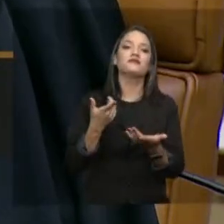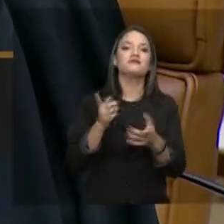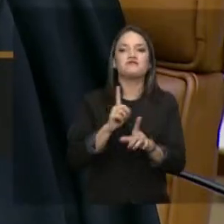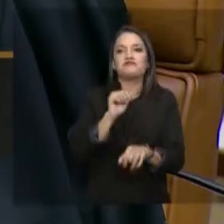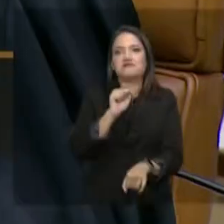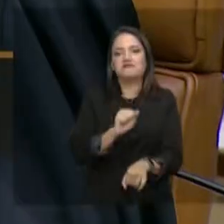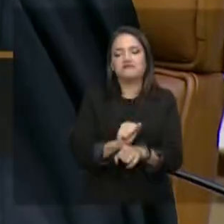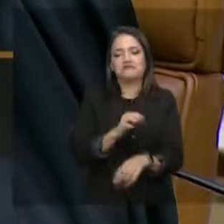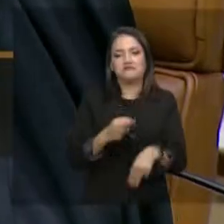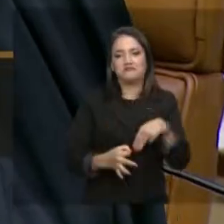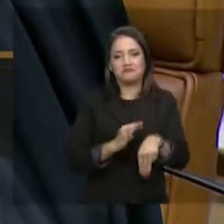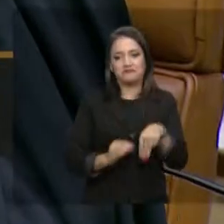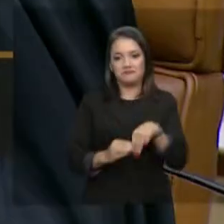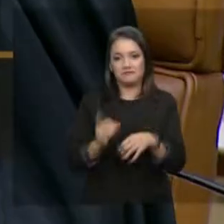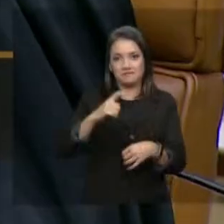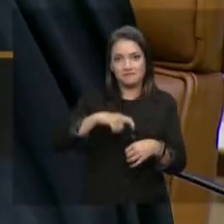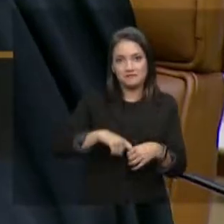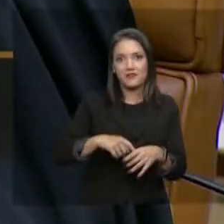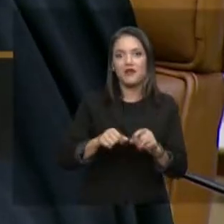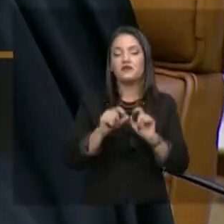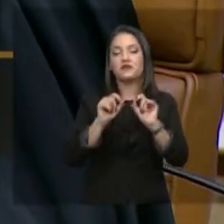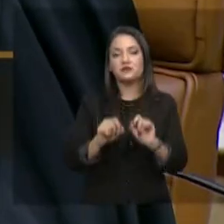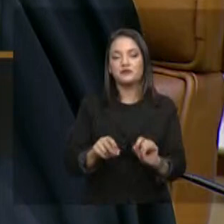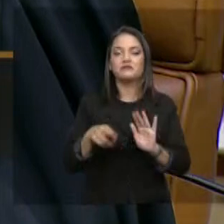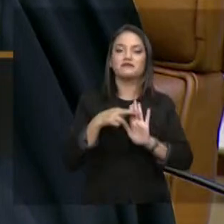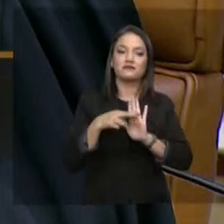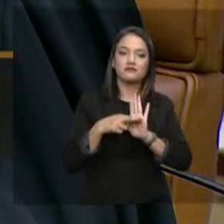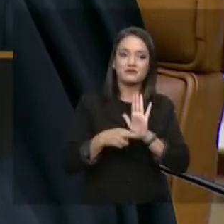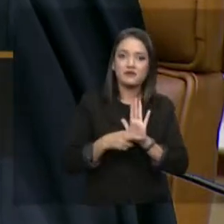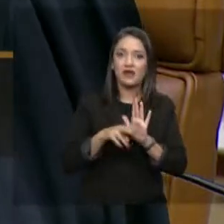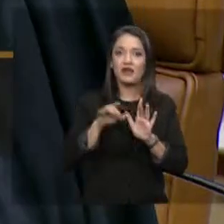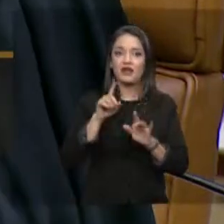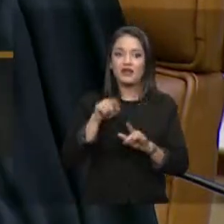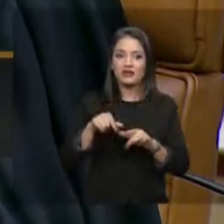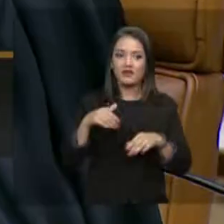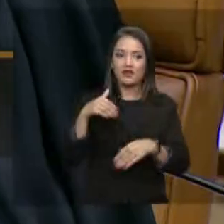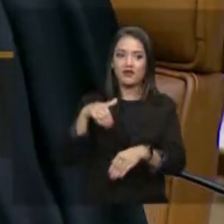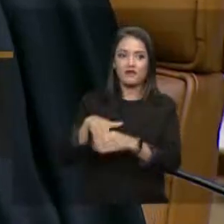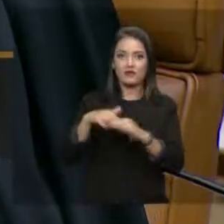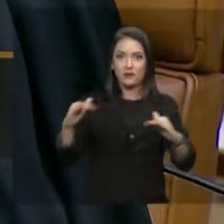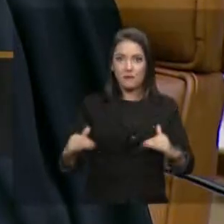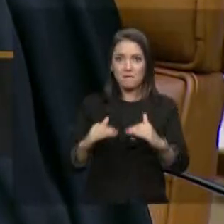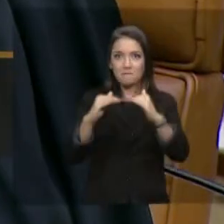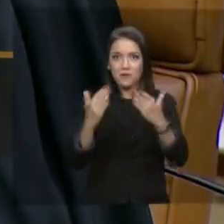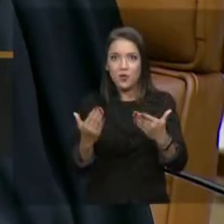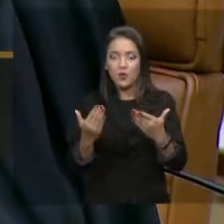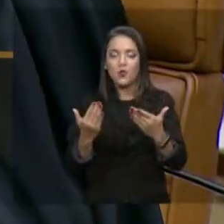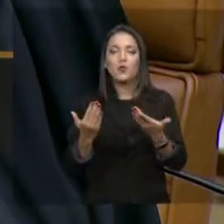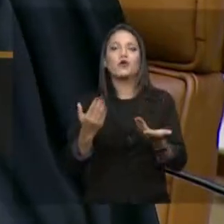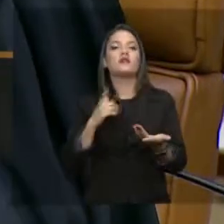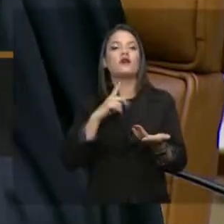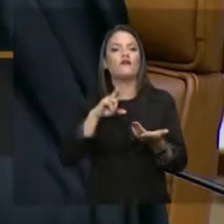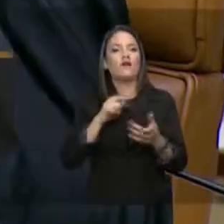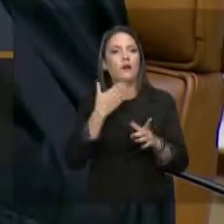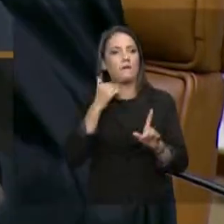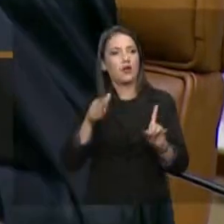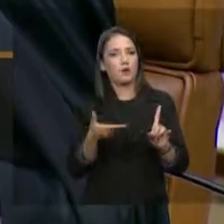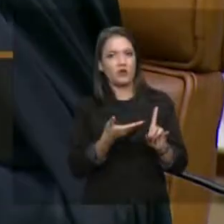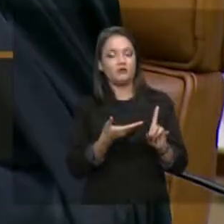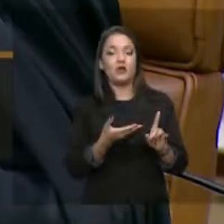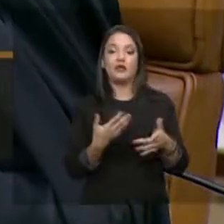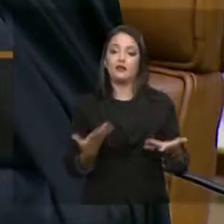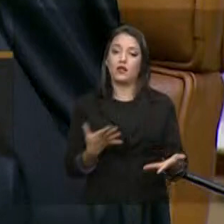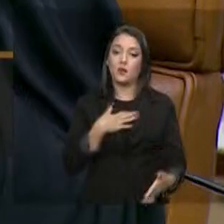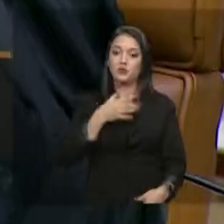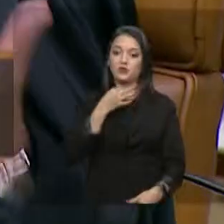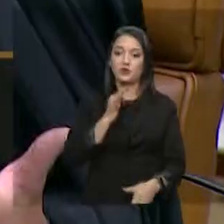norma regimental que beneficia o réu em caso de empate da votação, para determinar a remessa dos autos para